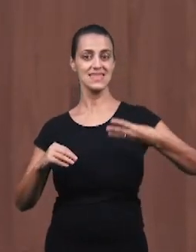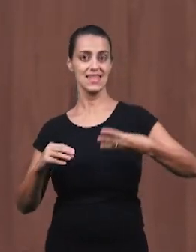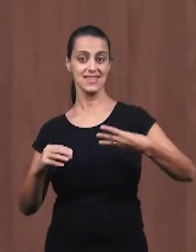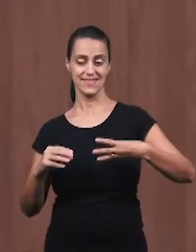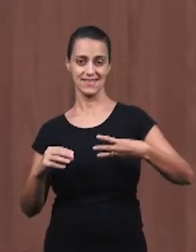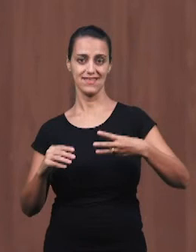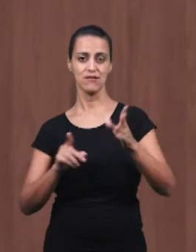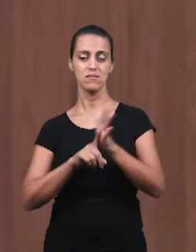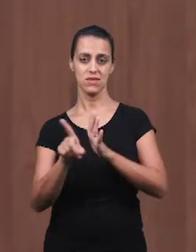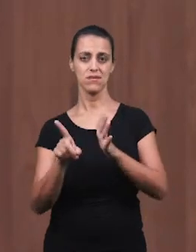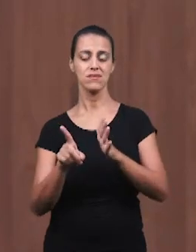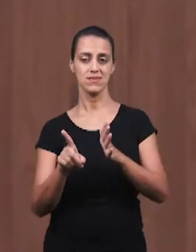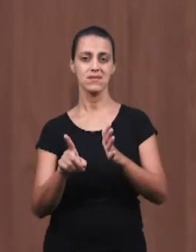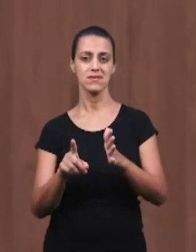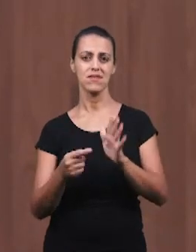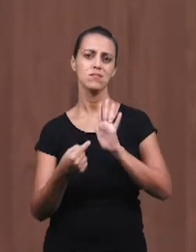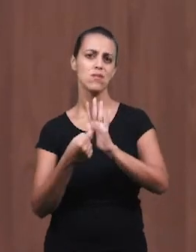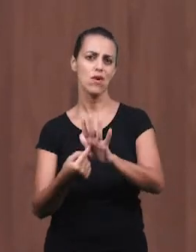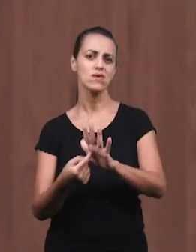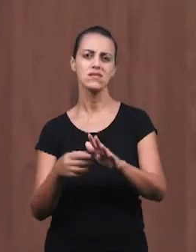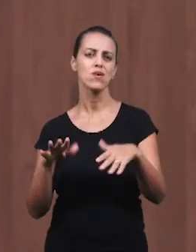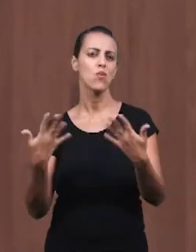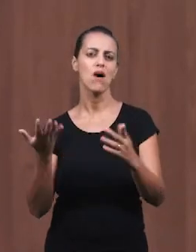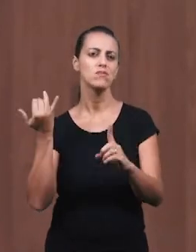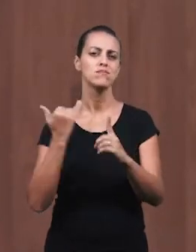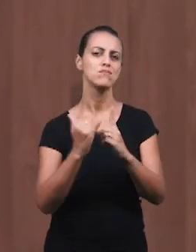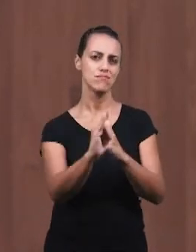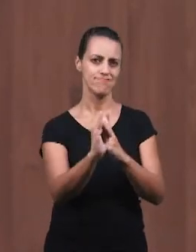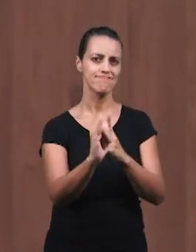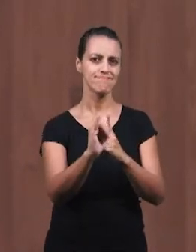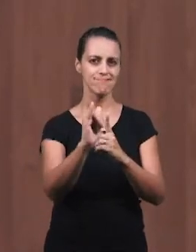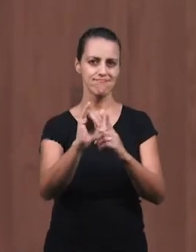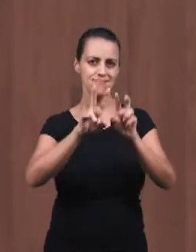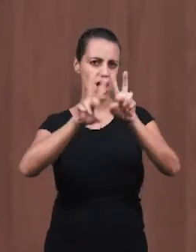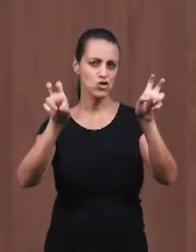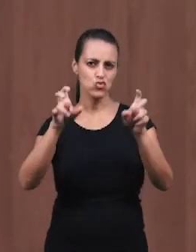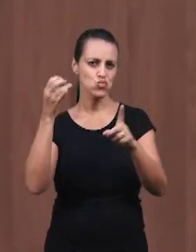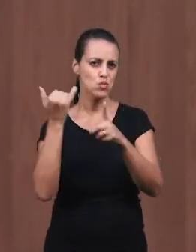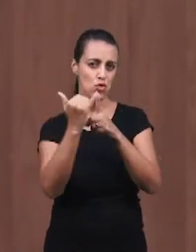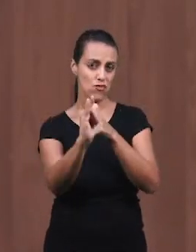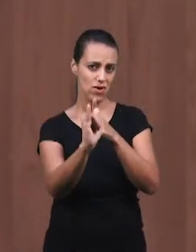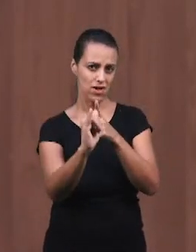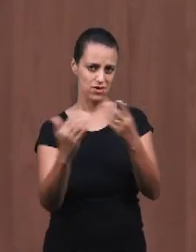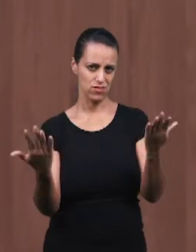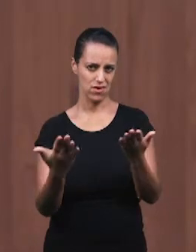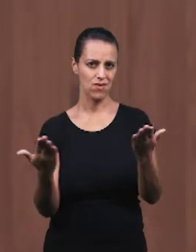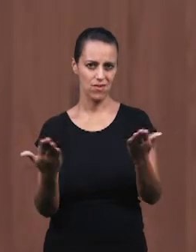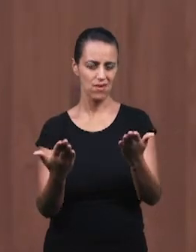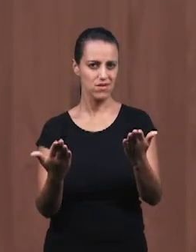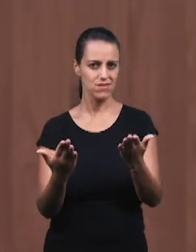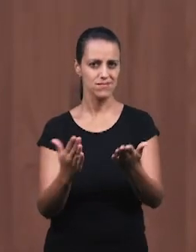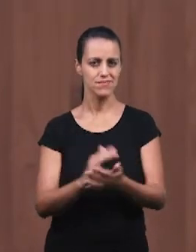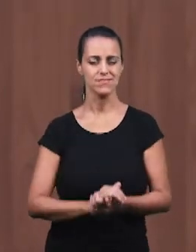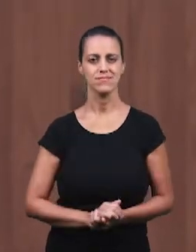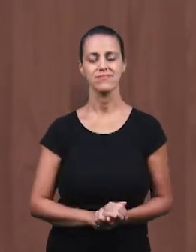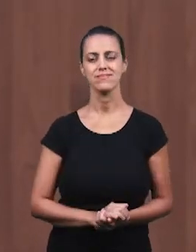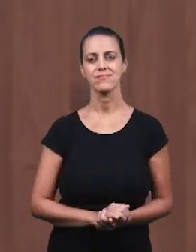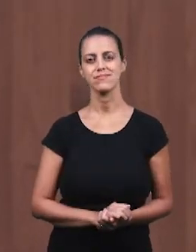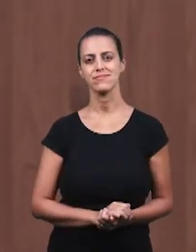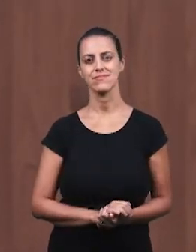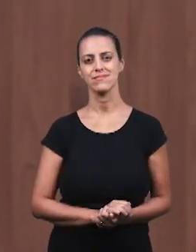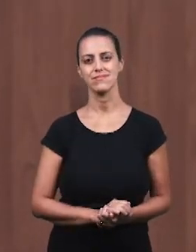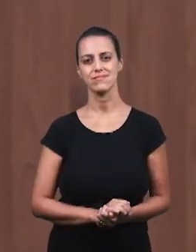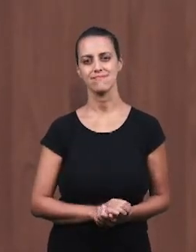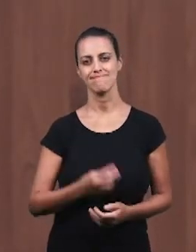agora, onde estaremos entrando agora para o lado profético do assunto de hoje com relação ao encontro de Jesus